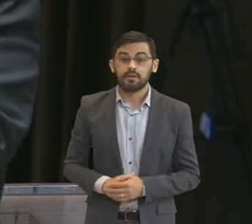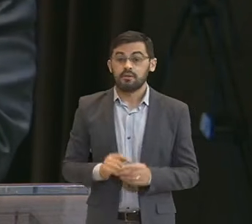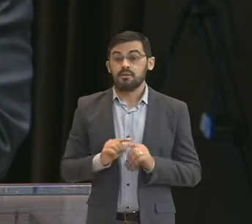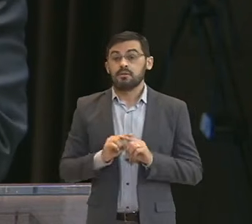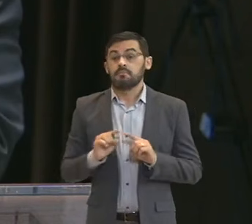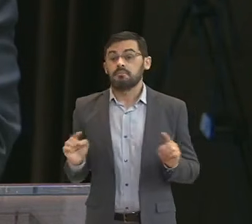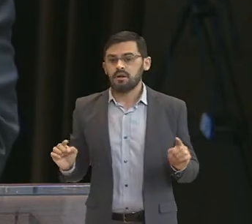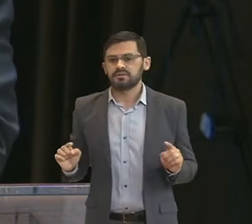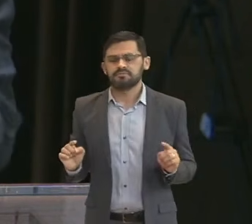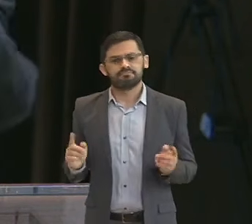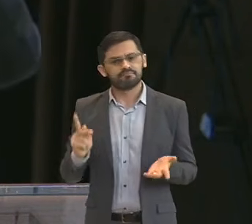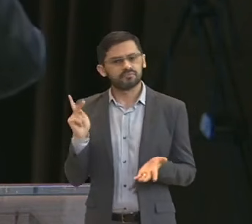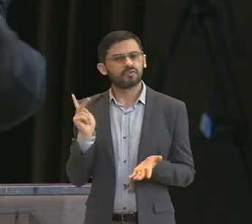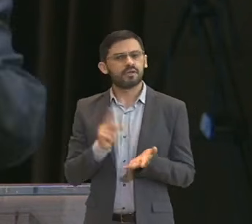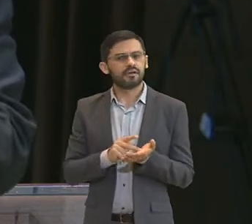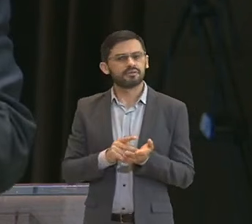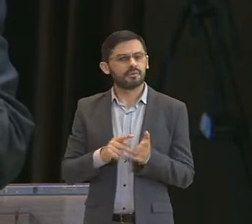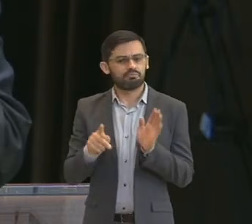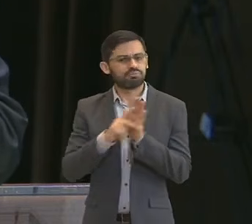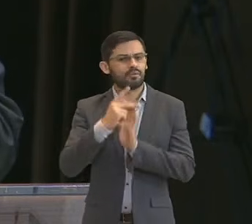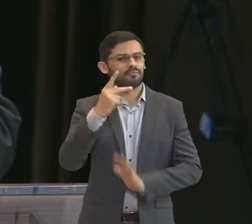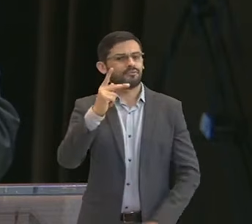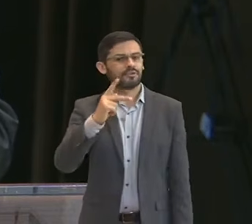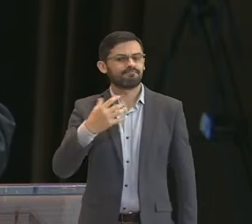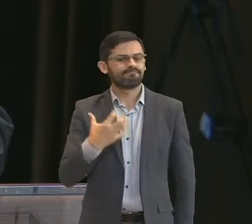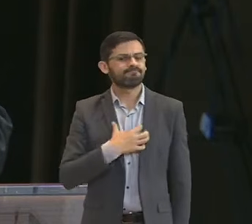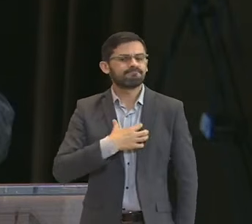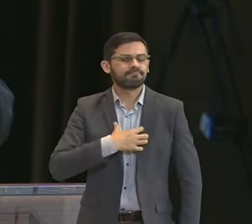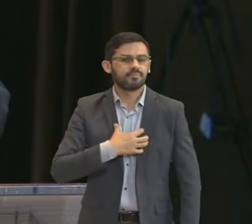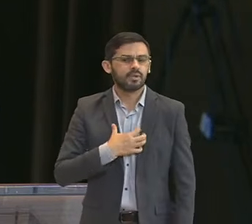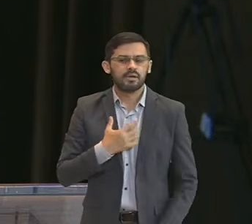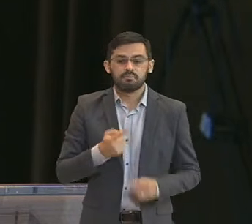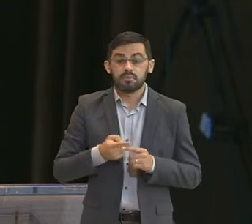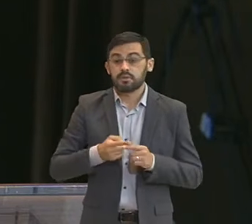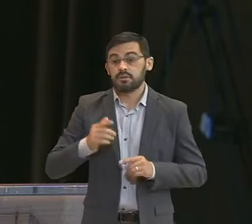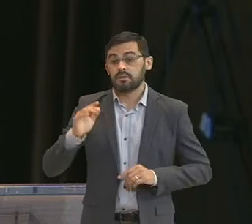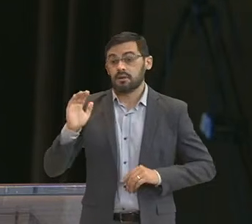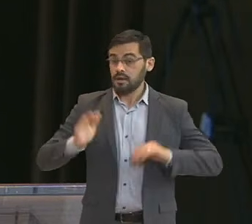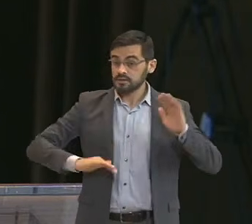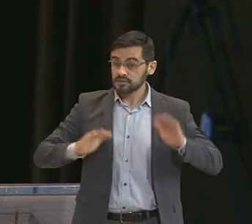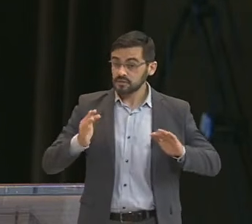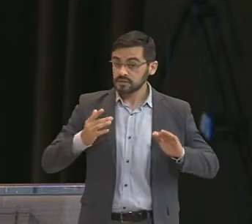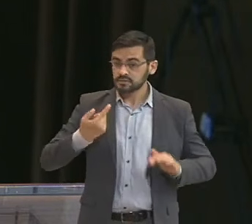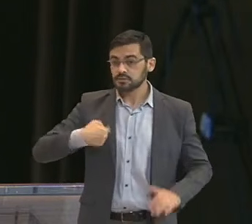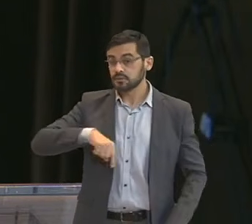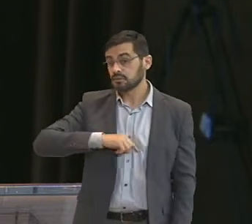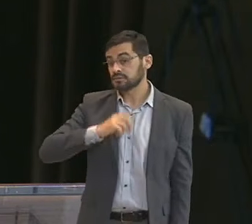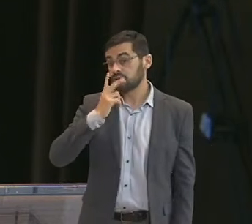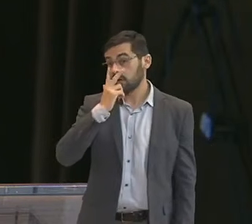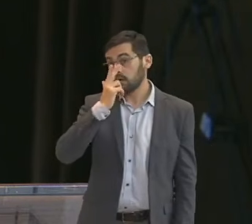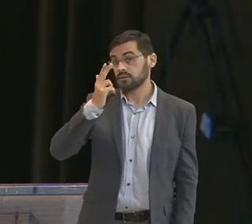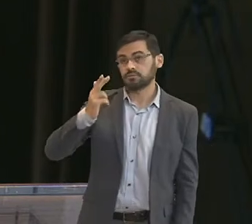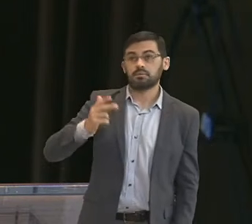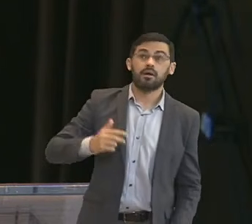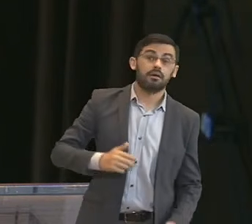Mas isso, na verdade, é para você. Porque às vezes a gente acha